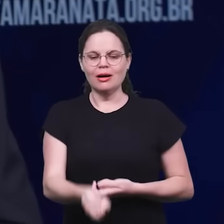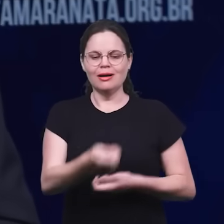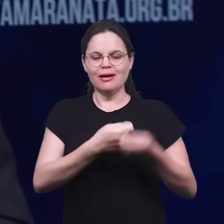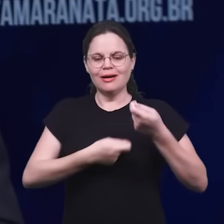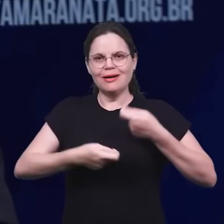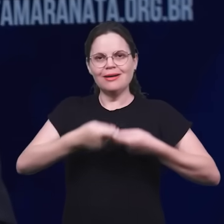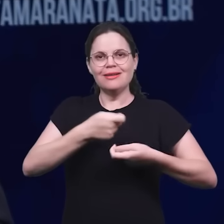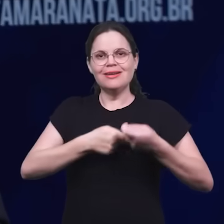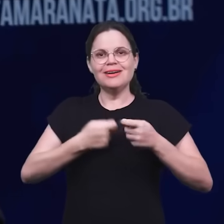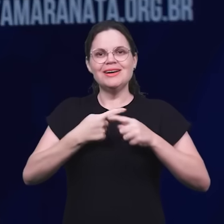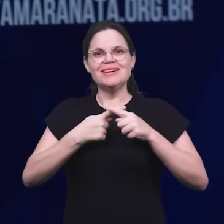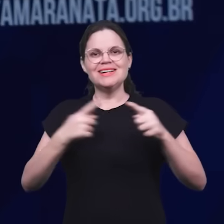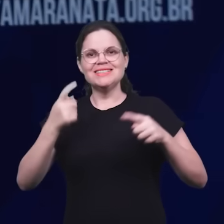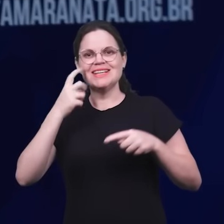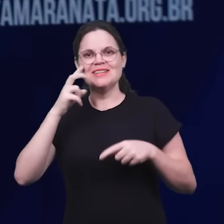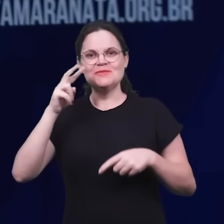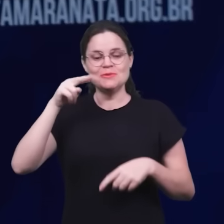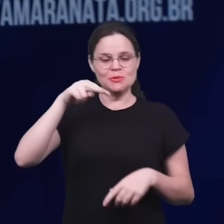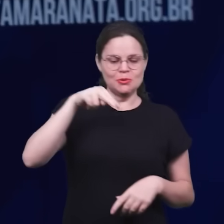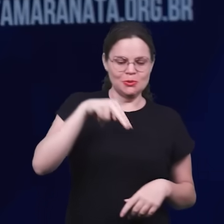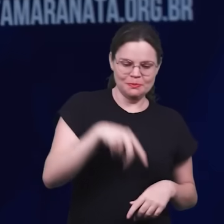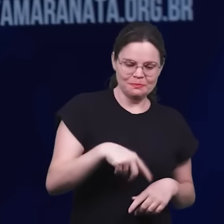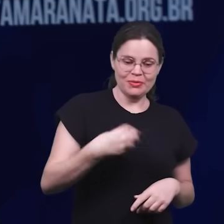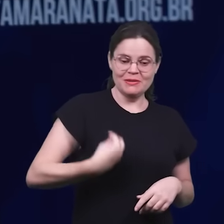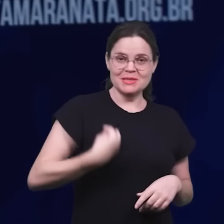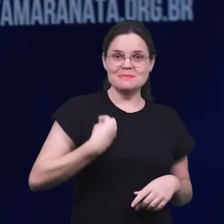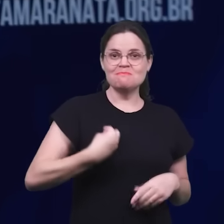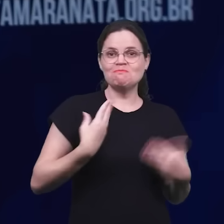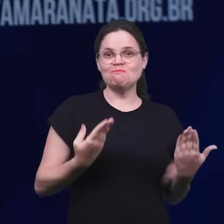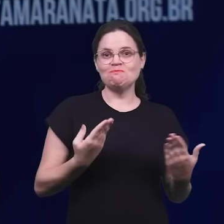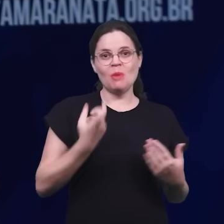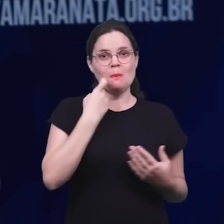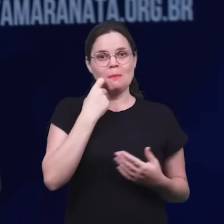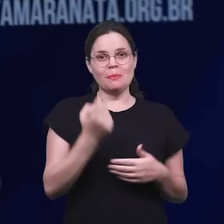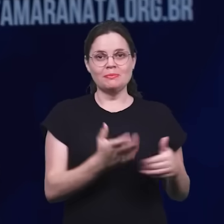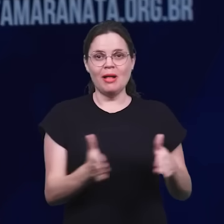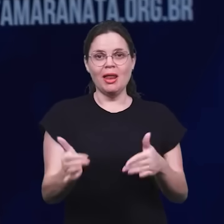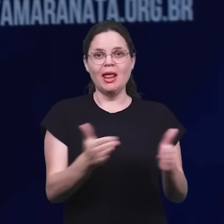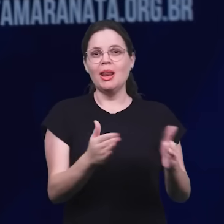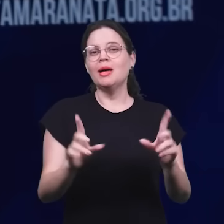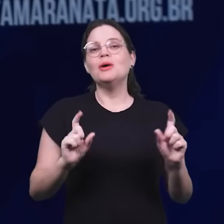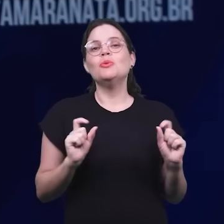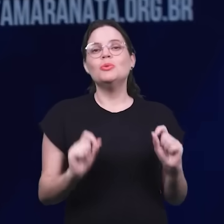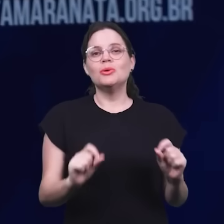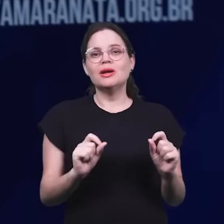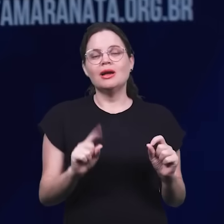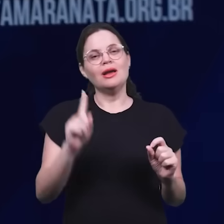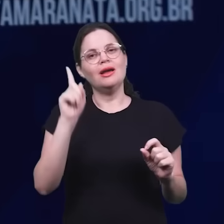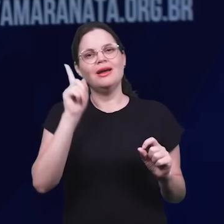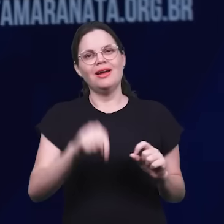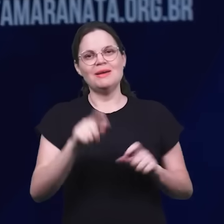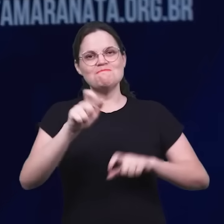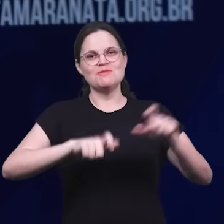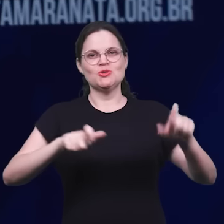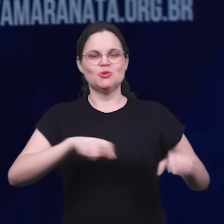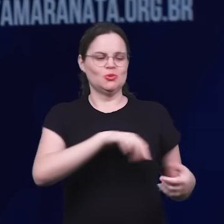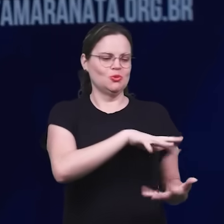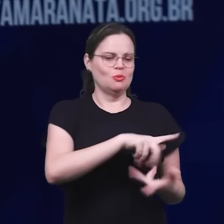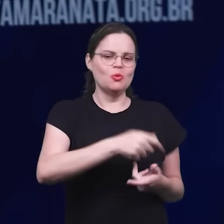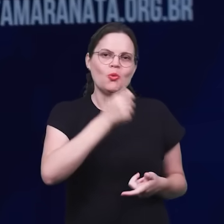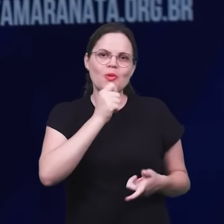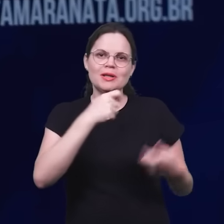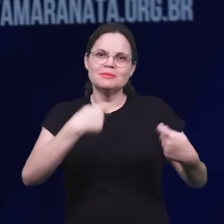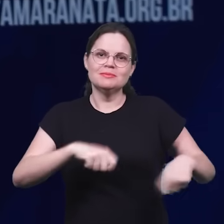podia ver, descer, contemplar e viver esse mistério. Meus amados, a igreja, nesta hora, ela está vendo tudo nesse ambiente de